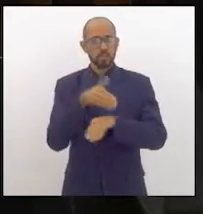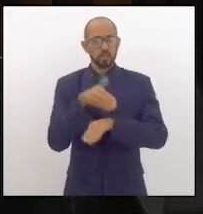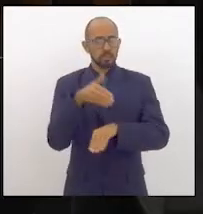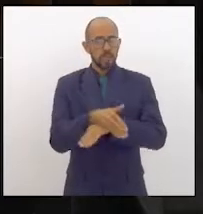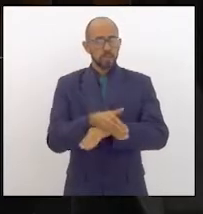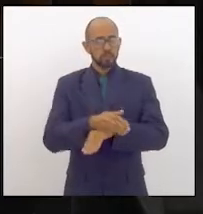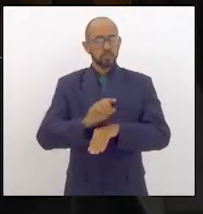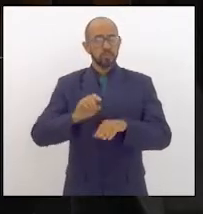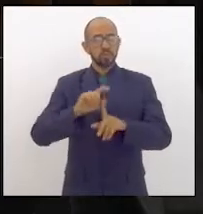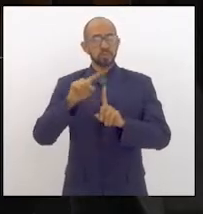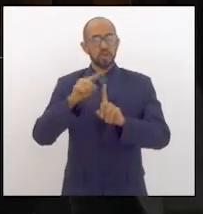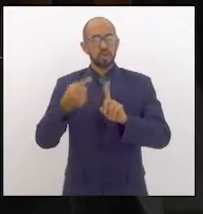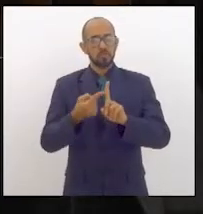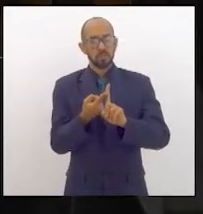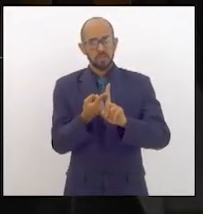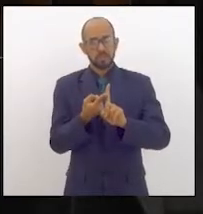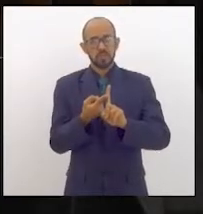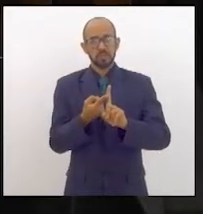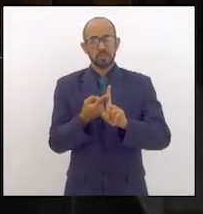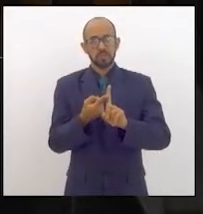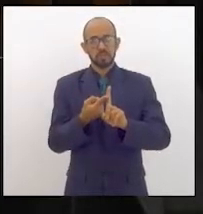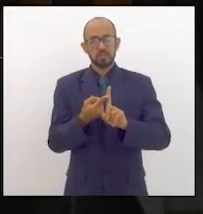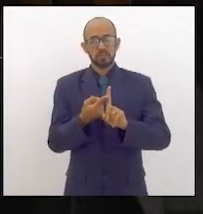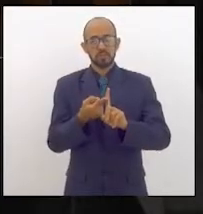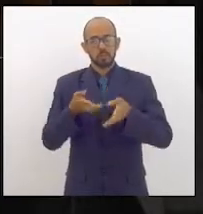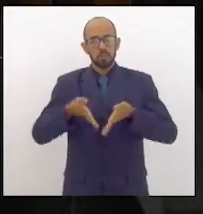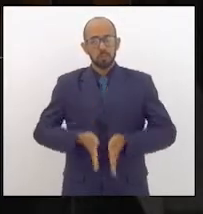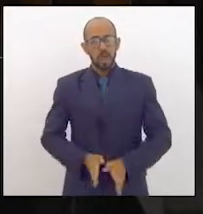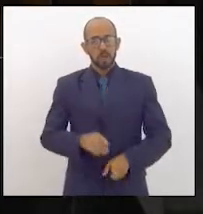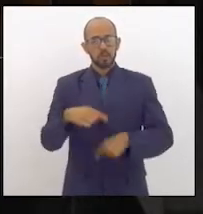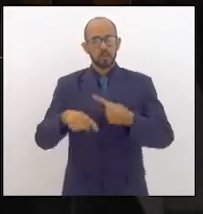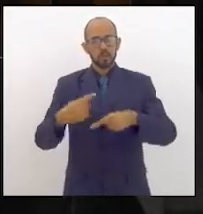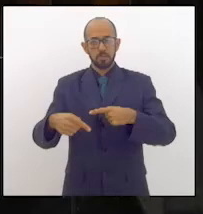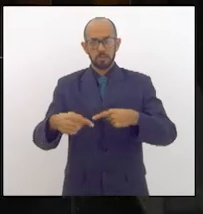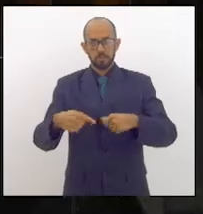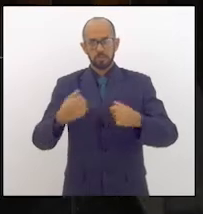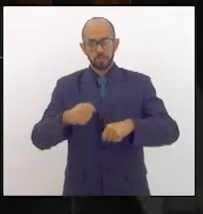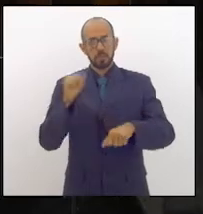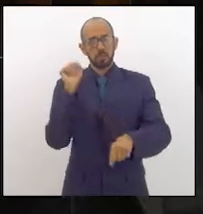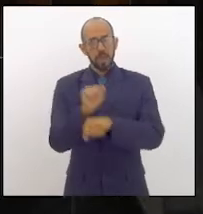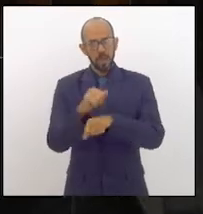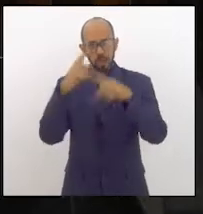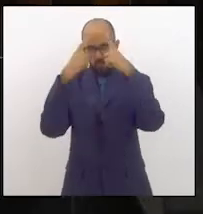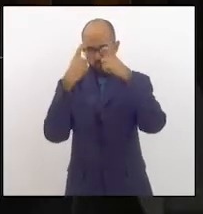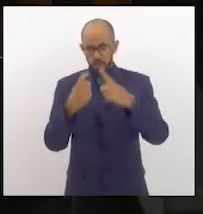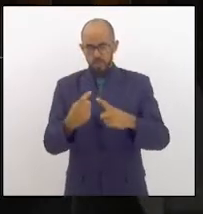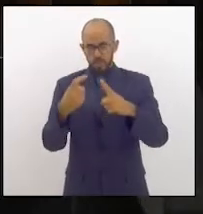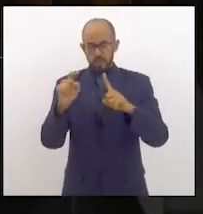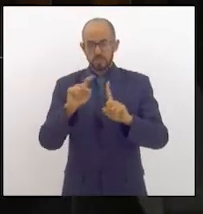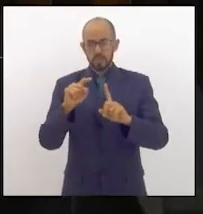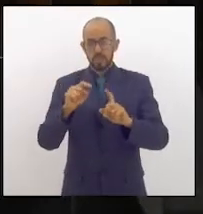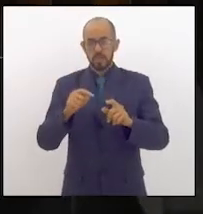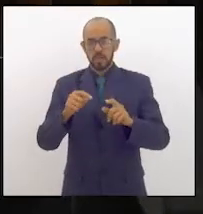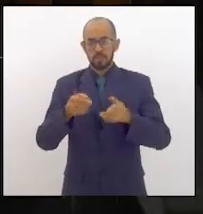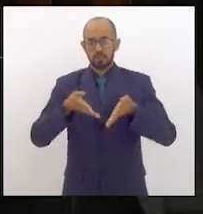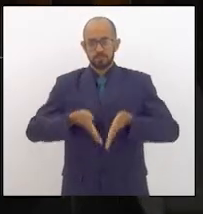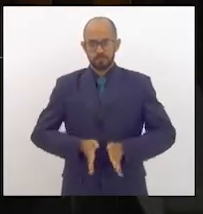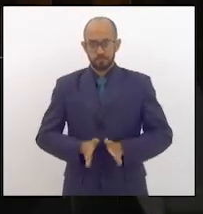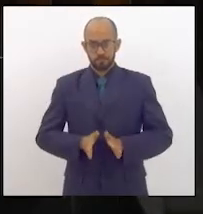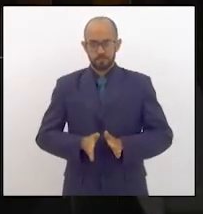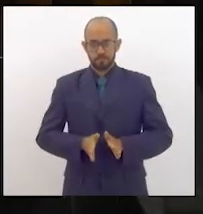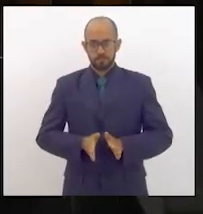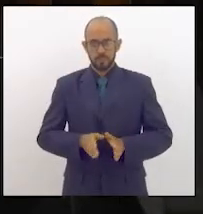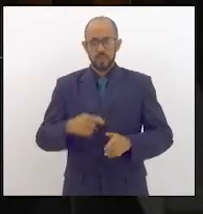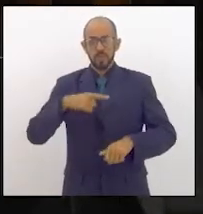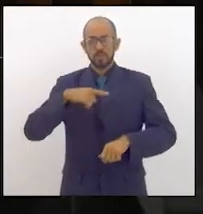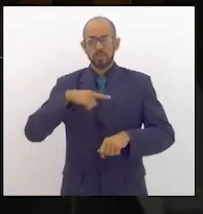no parto e no pós-parto precisamos combater a violência obstétrica se existe uma coisa chamada